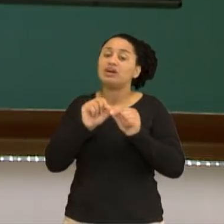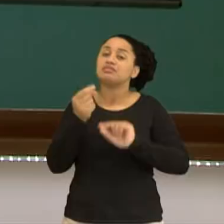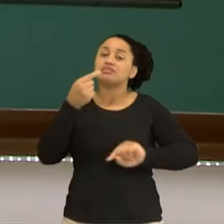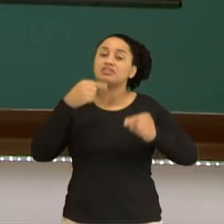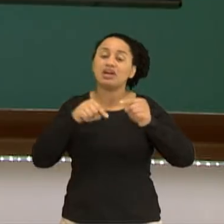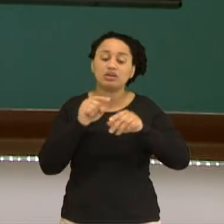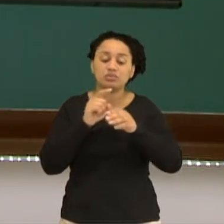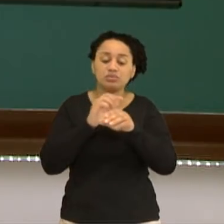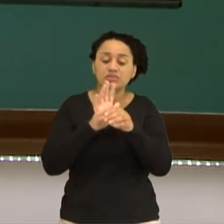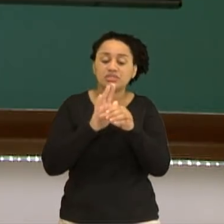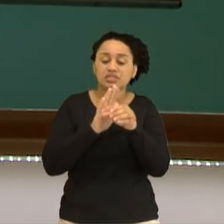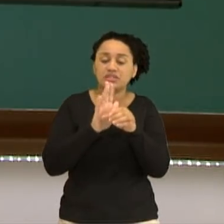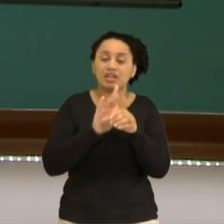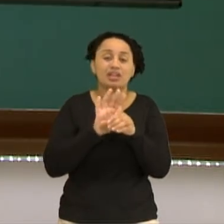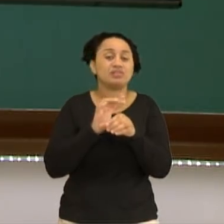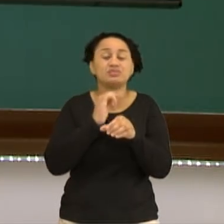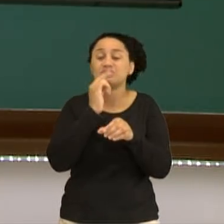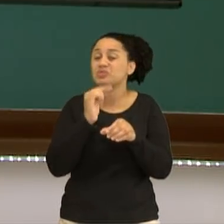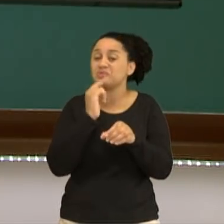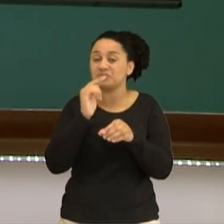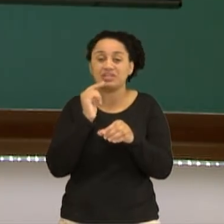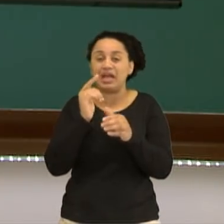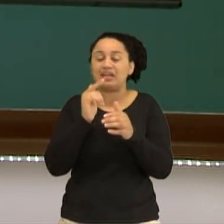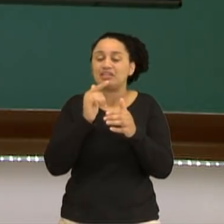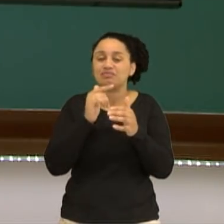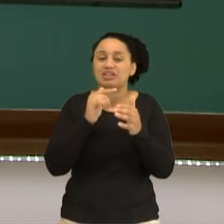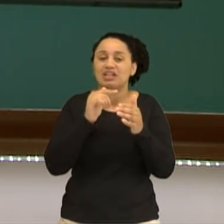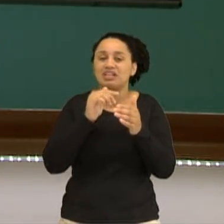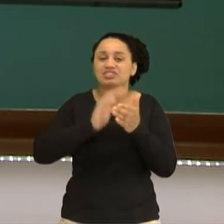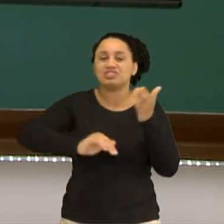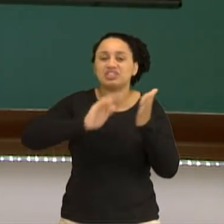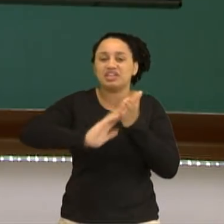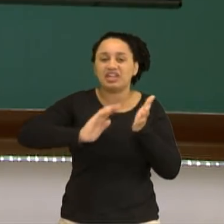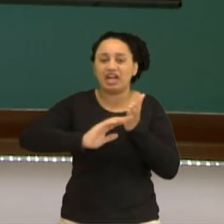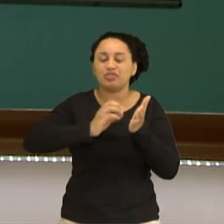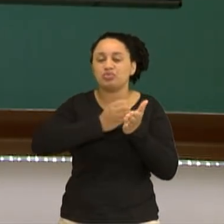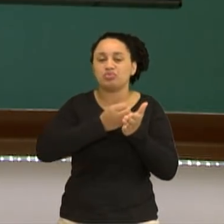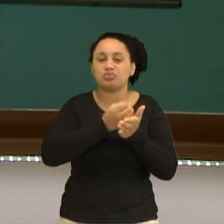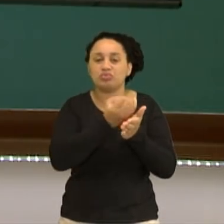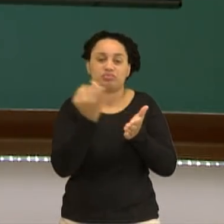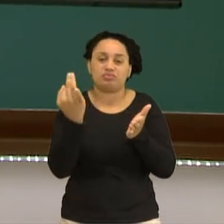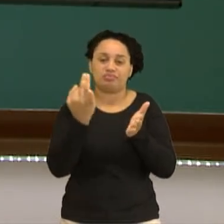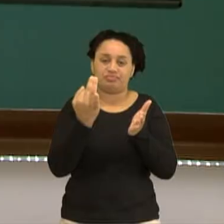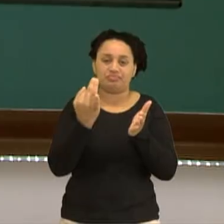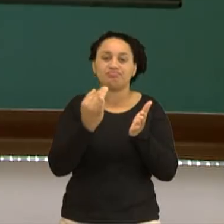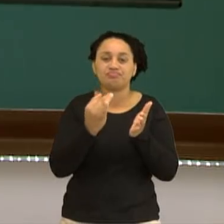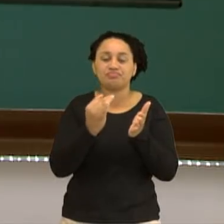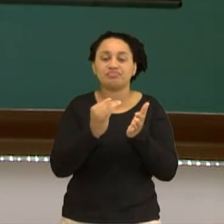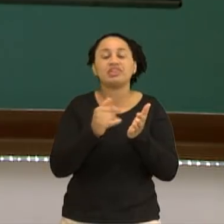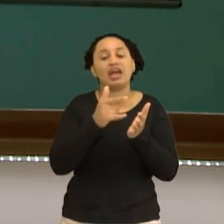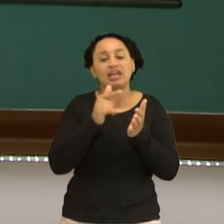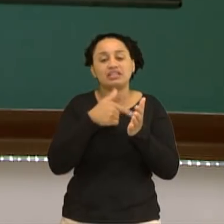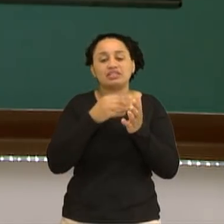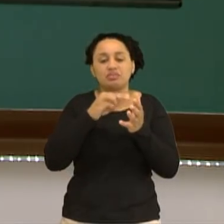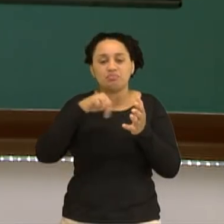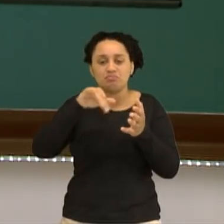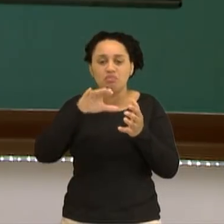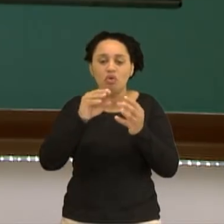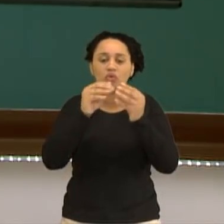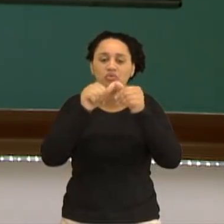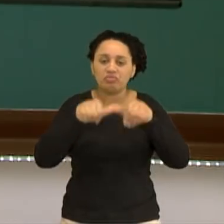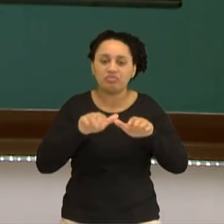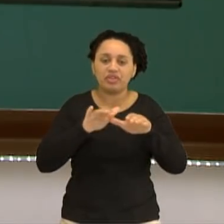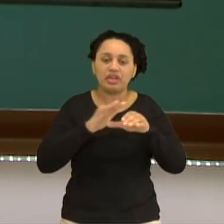cílios. Esses cílios não conseguem eliminar esse muco aqui do sistema respiratório. E aí esse muco fica ali preso